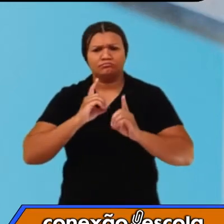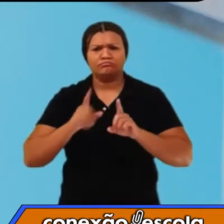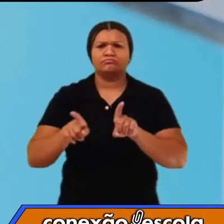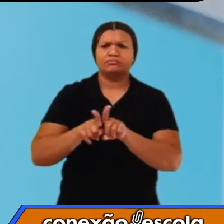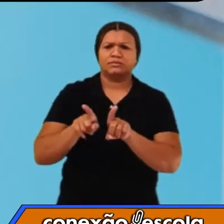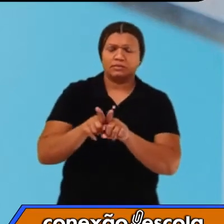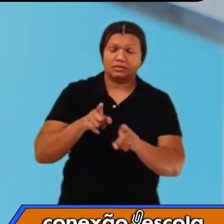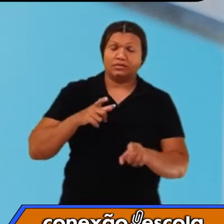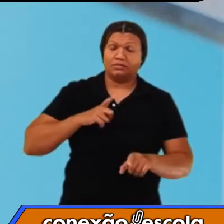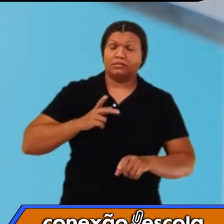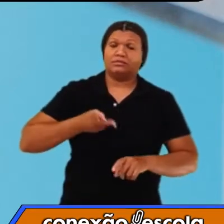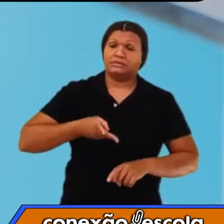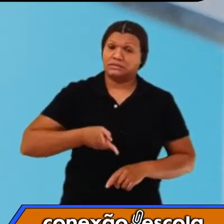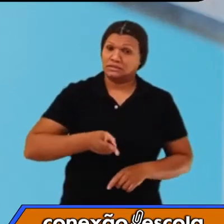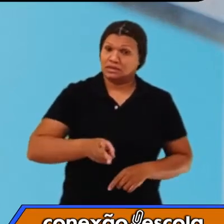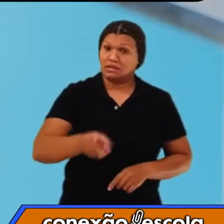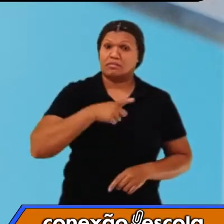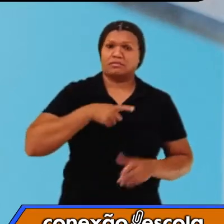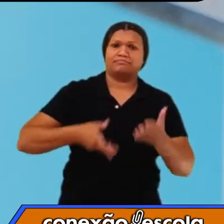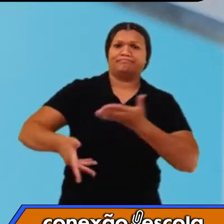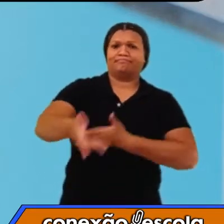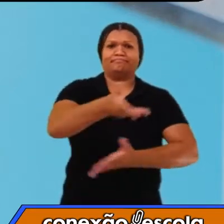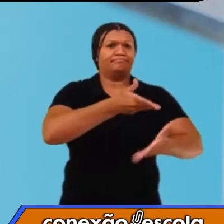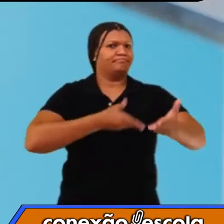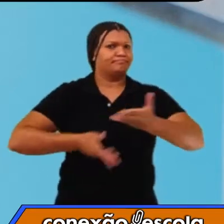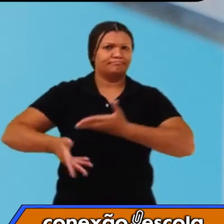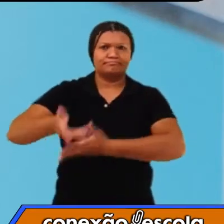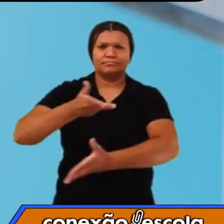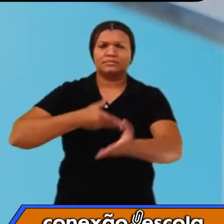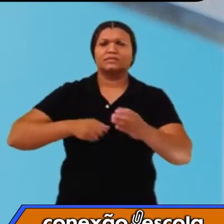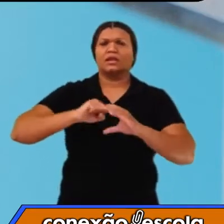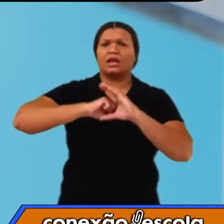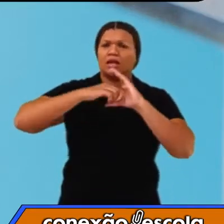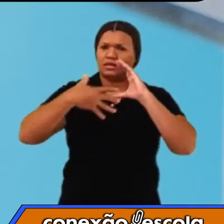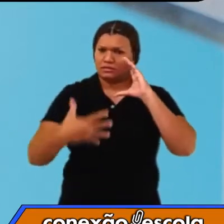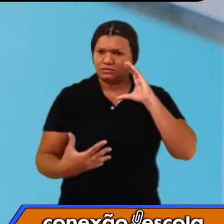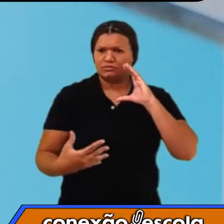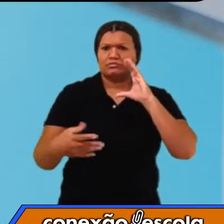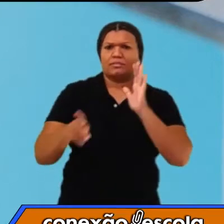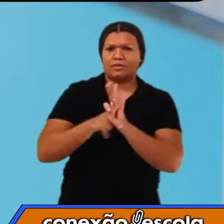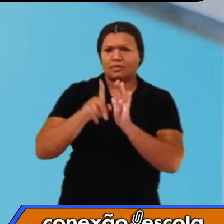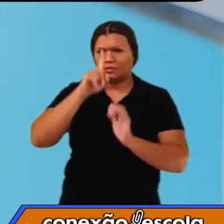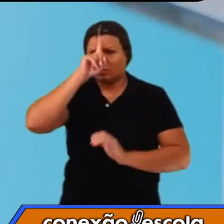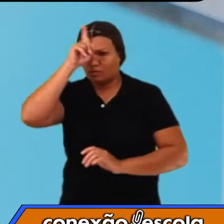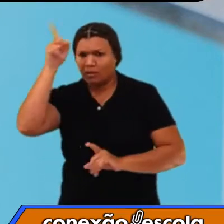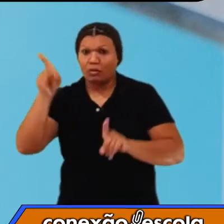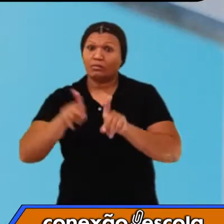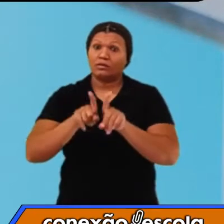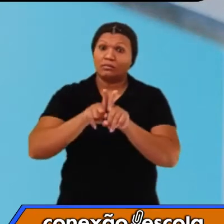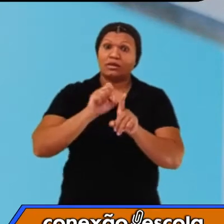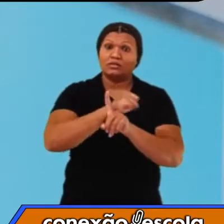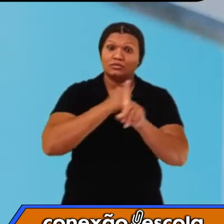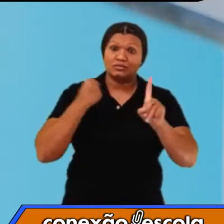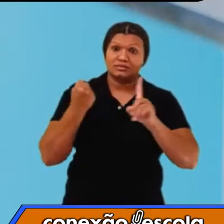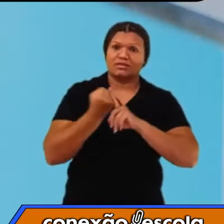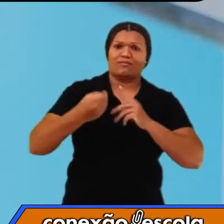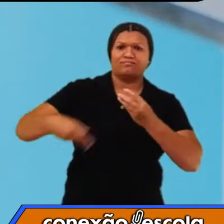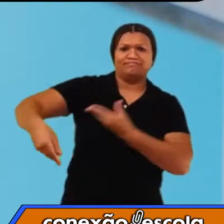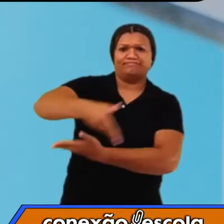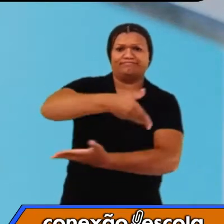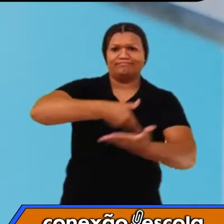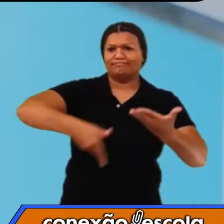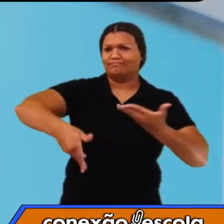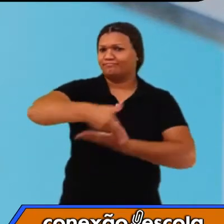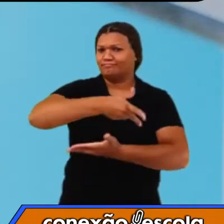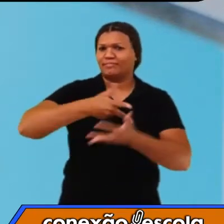em constante interação aspectos naturais e sociais. Foi o que eu ponderei ali para